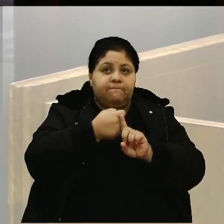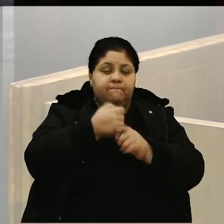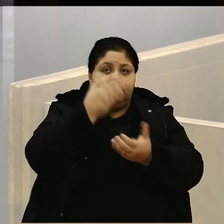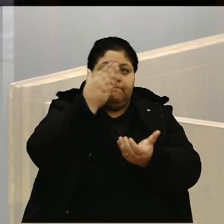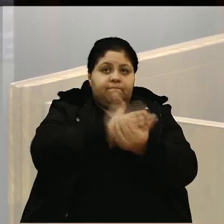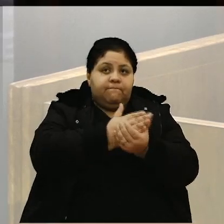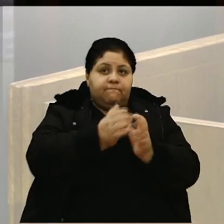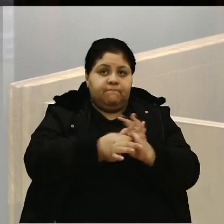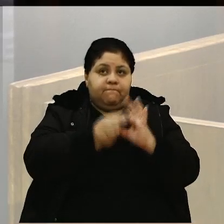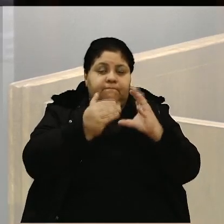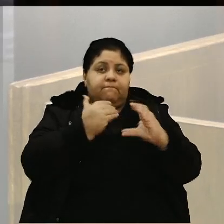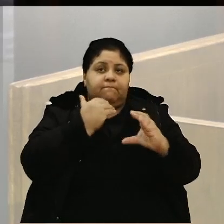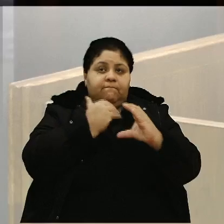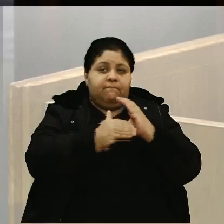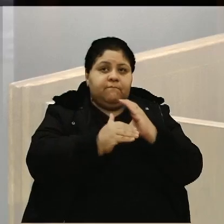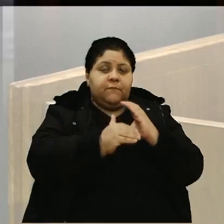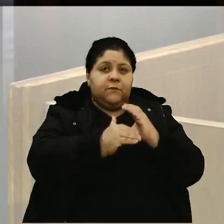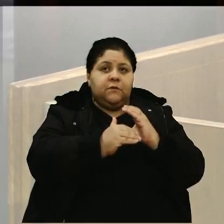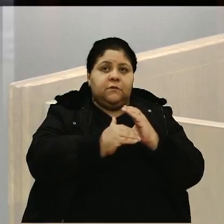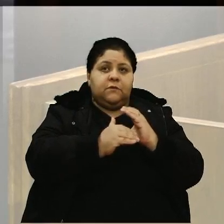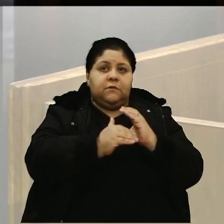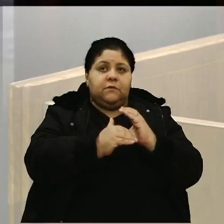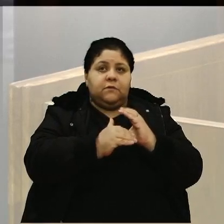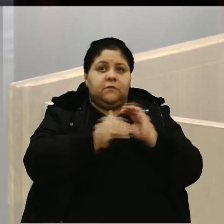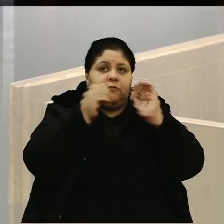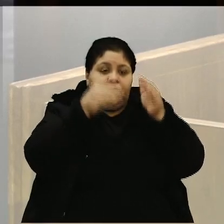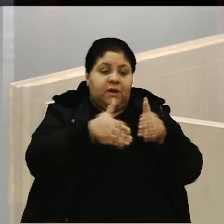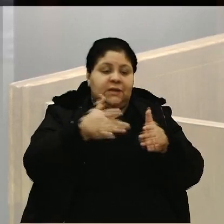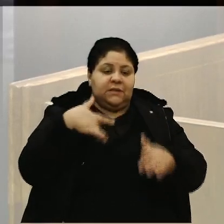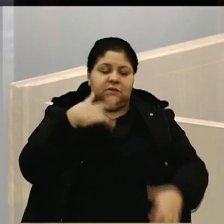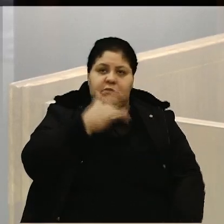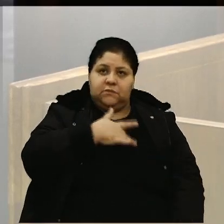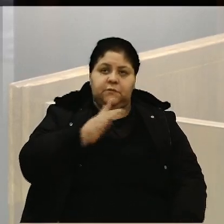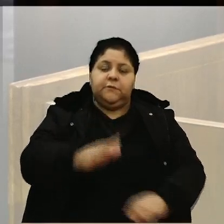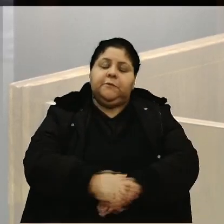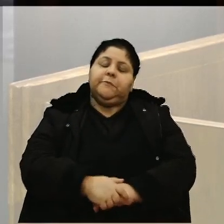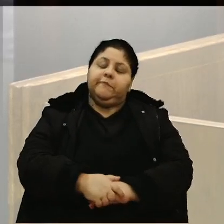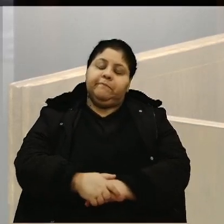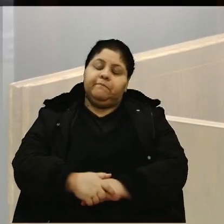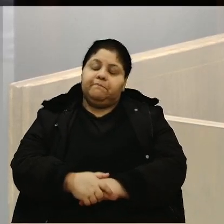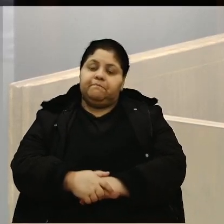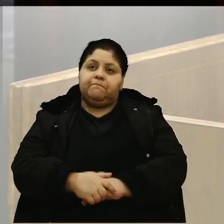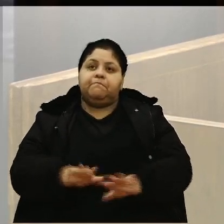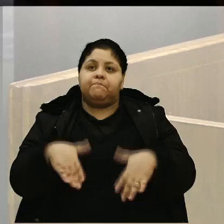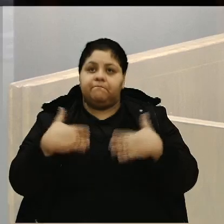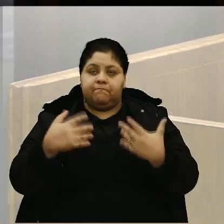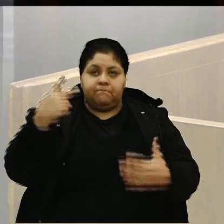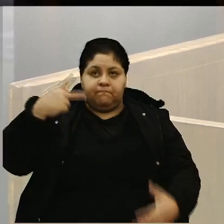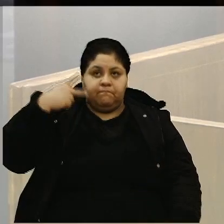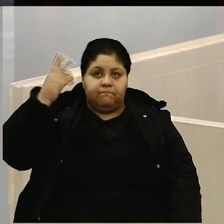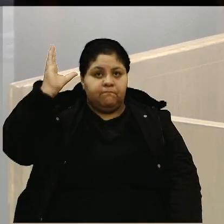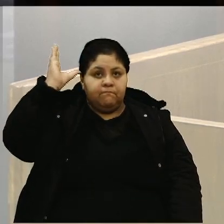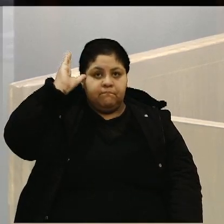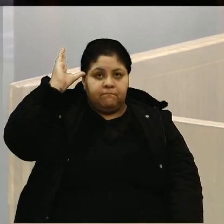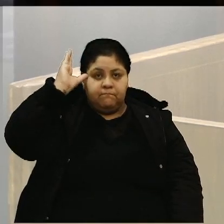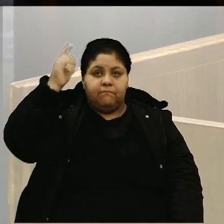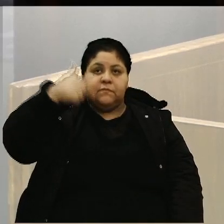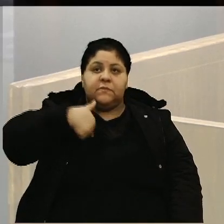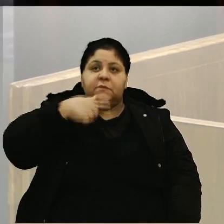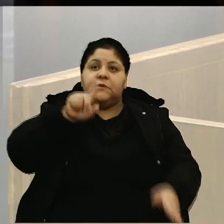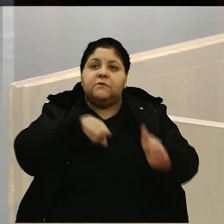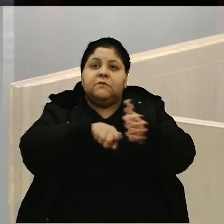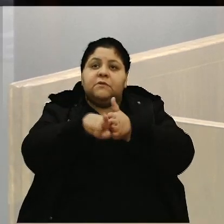autorizativo encaminhado pela Secretaria de Atenção Especializada à Saúde. Pois bem, vereador Cadore, eu perguntei